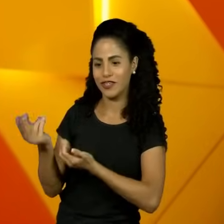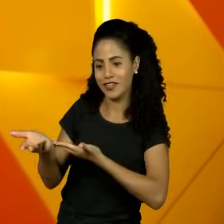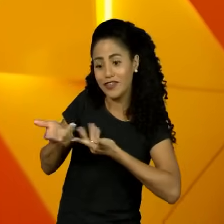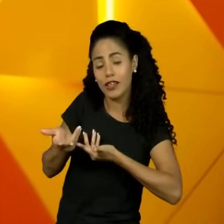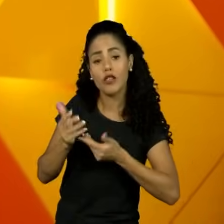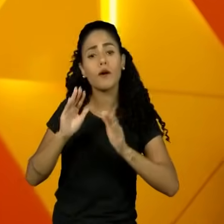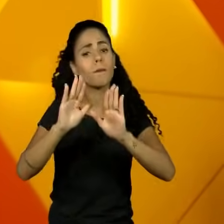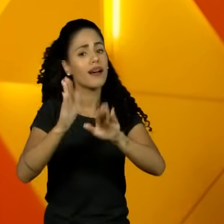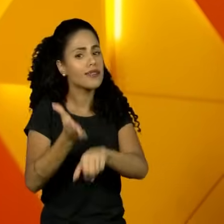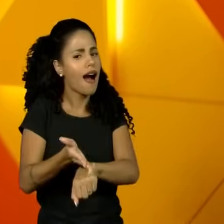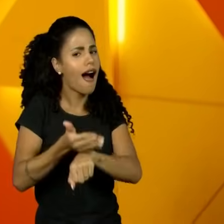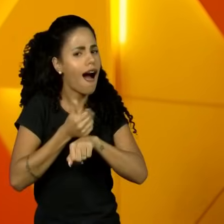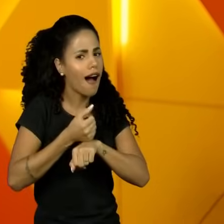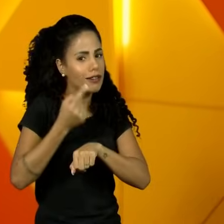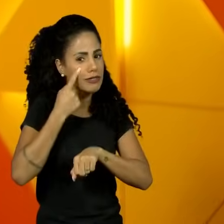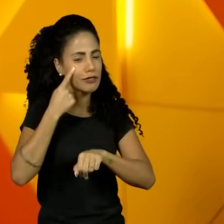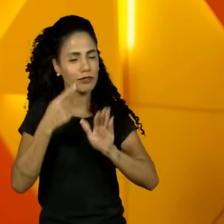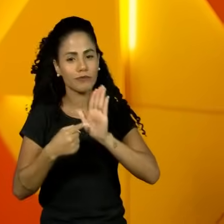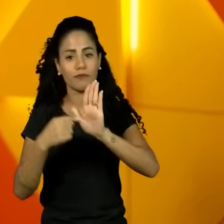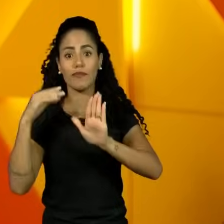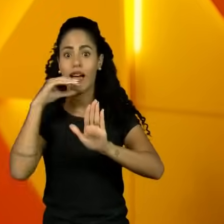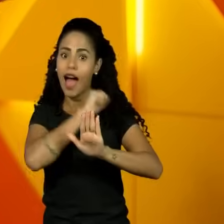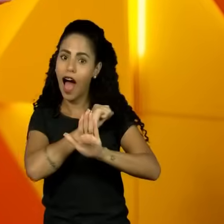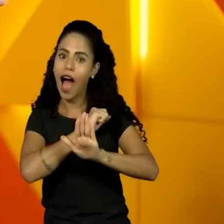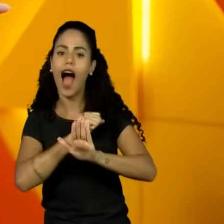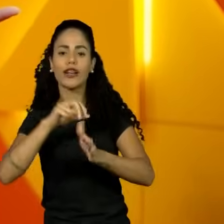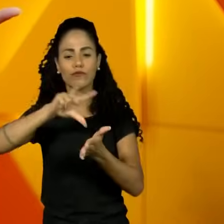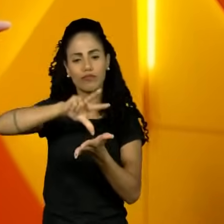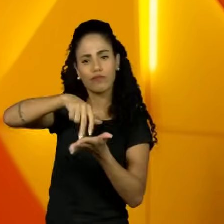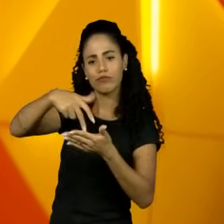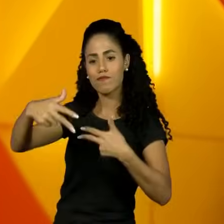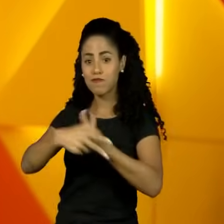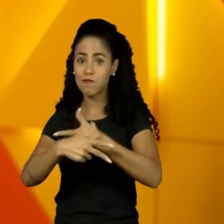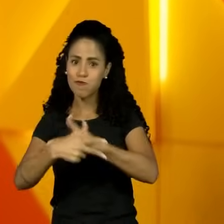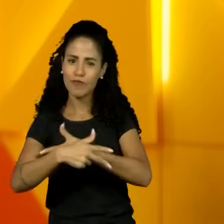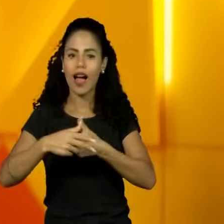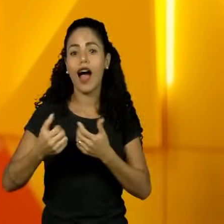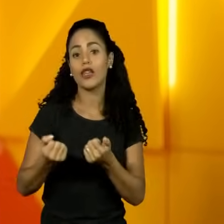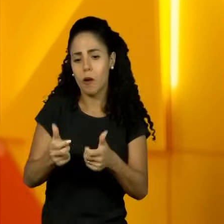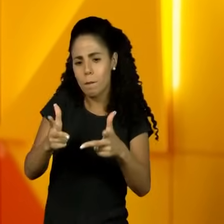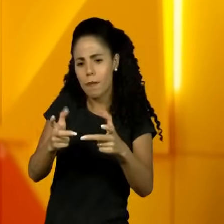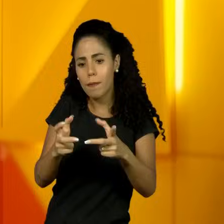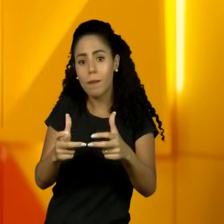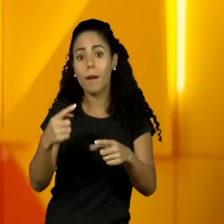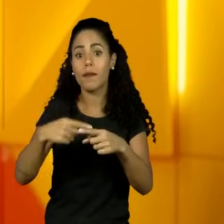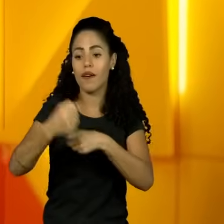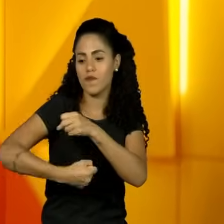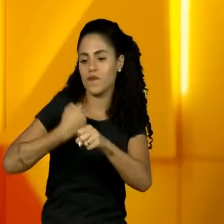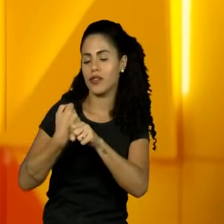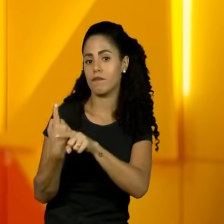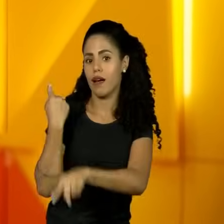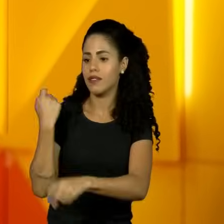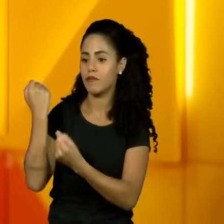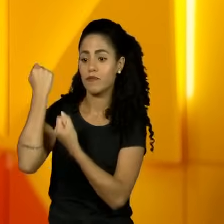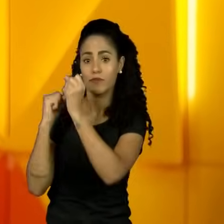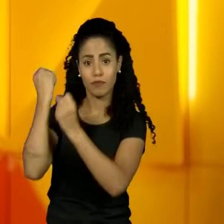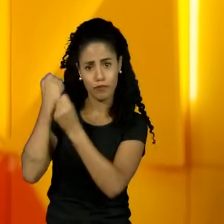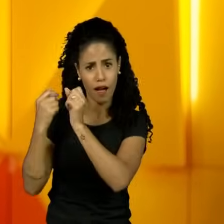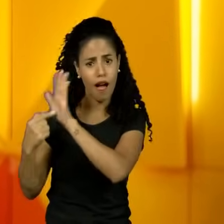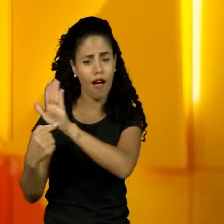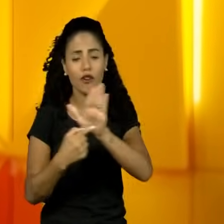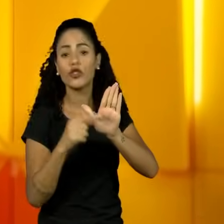que antes, uma dobradinha entre rap e jogos eletrônicos, porque no ano passado a distribuidora